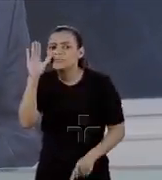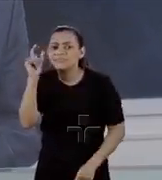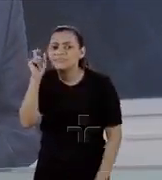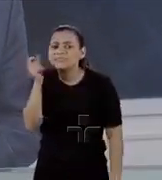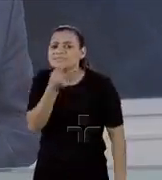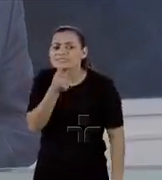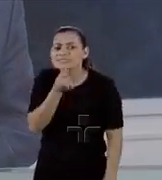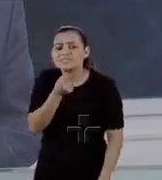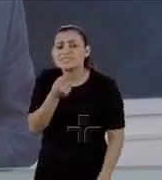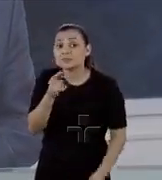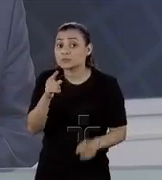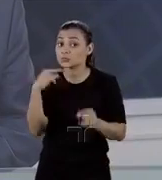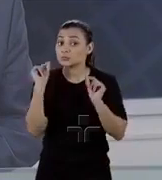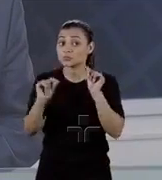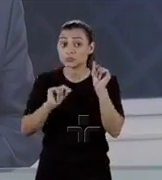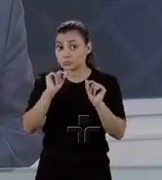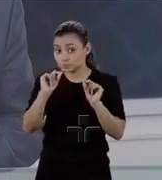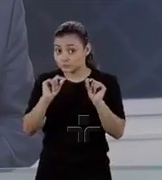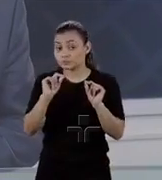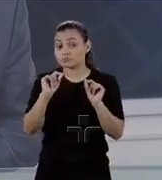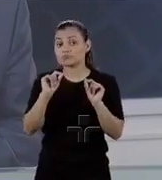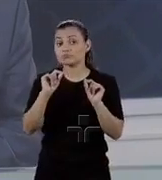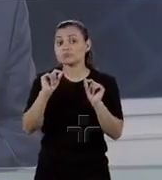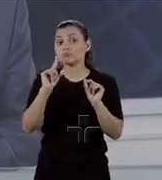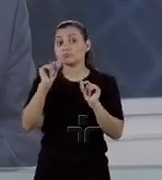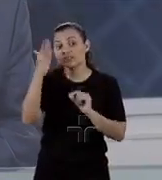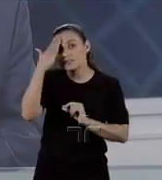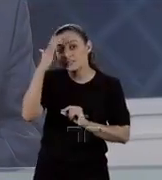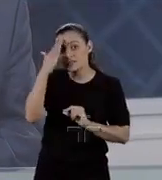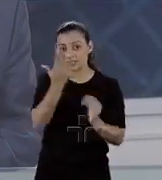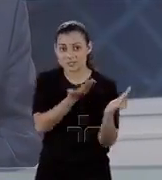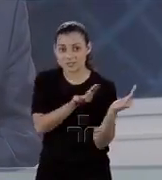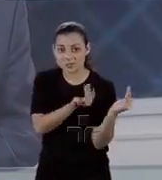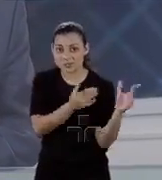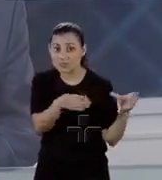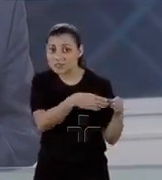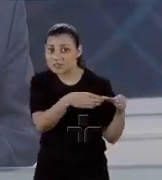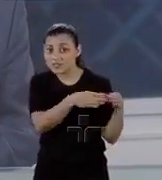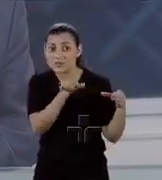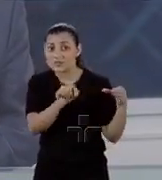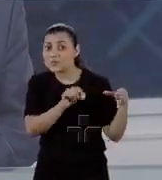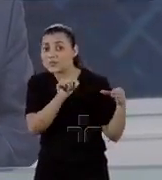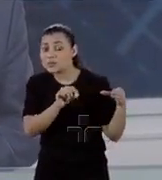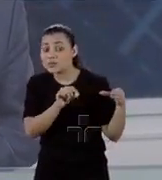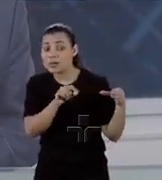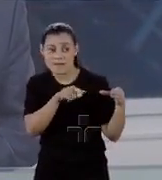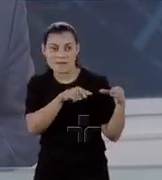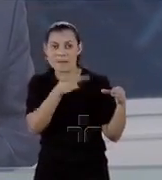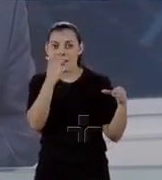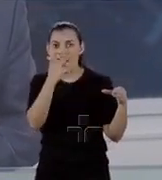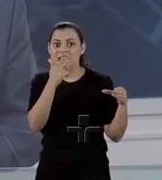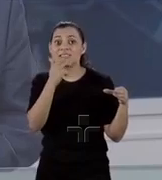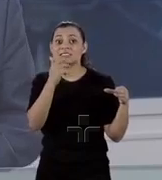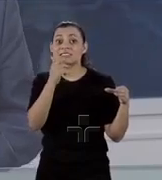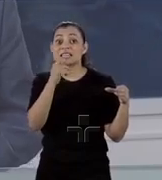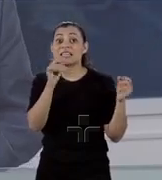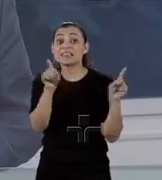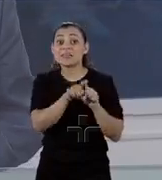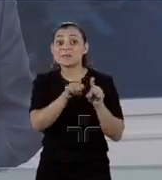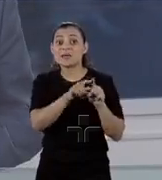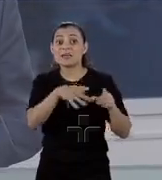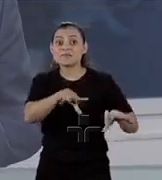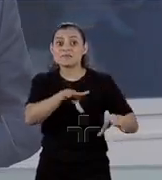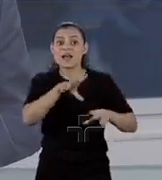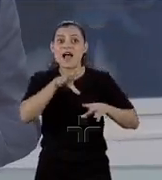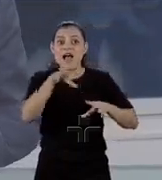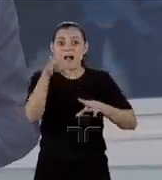compreender, como diz Pondé, os jovens, qual o nível de impacto que terá isso na linguagem dos jovens. Quer